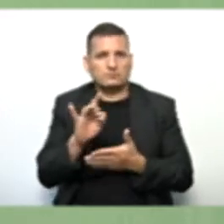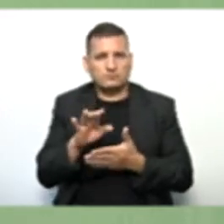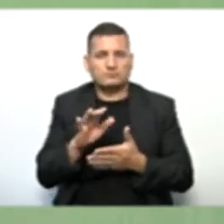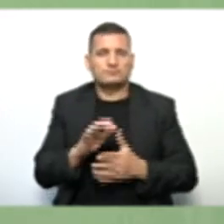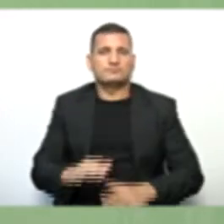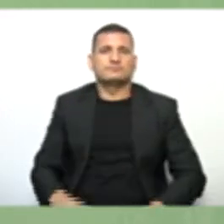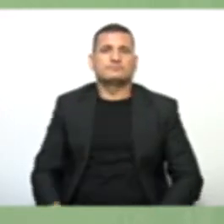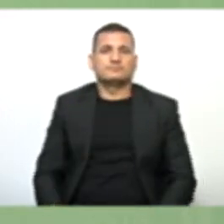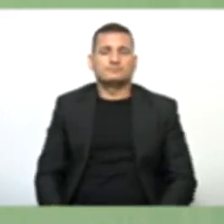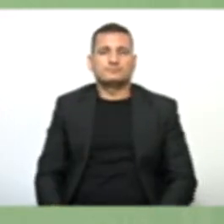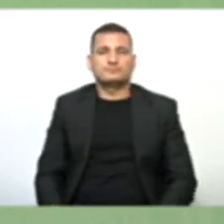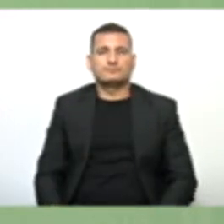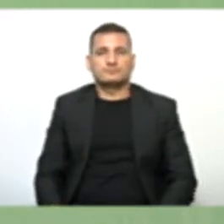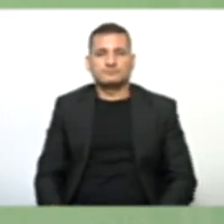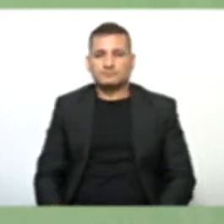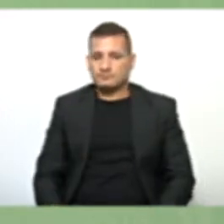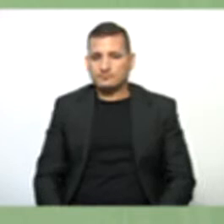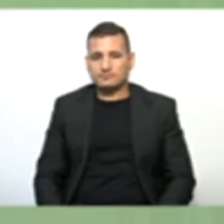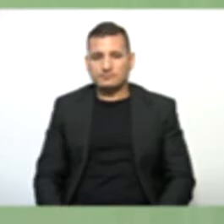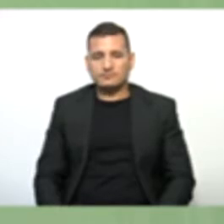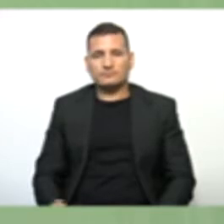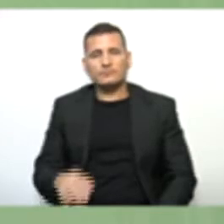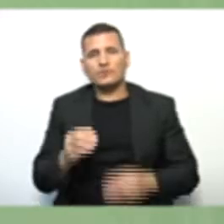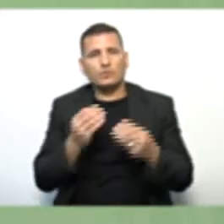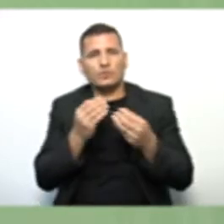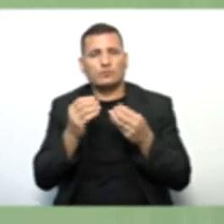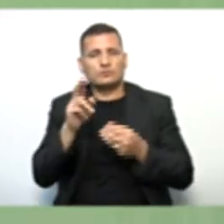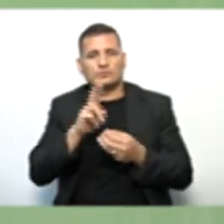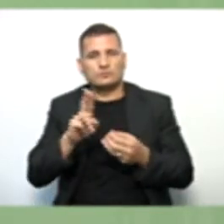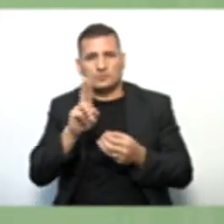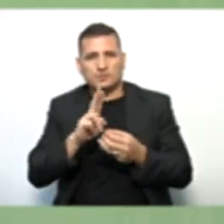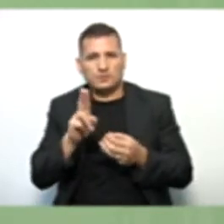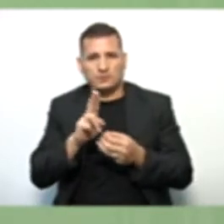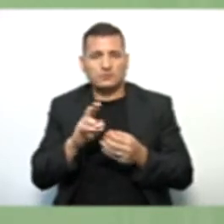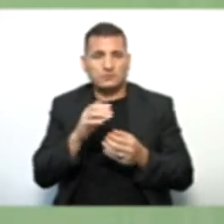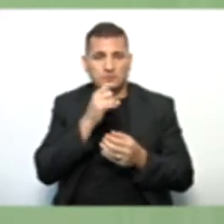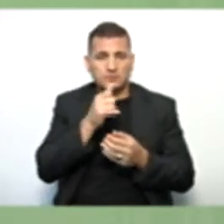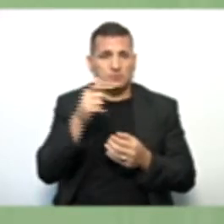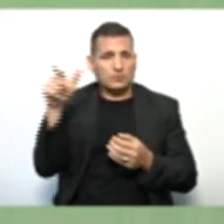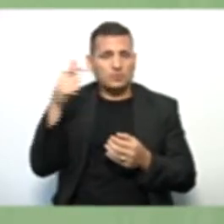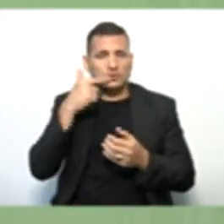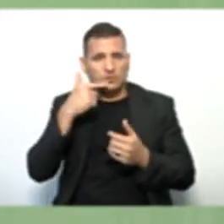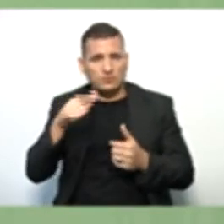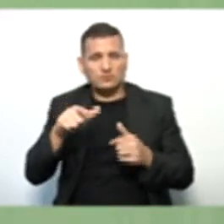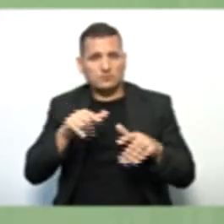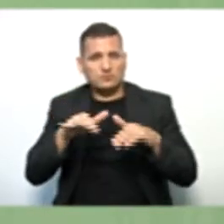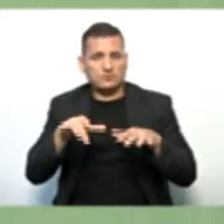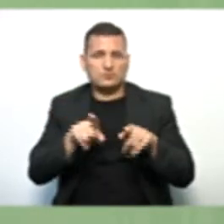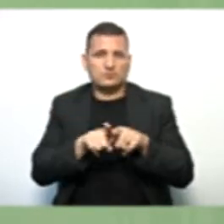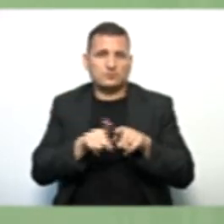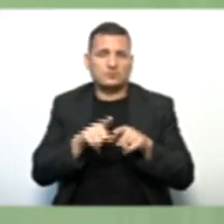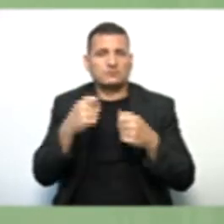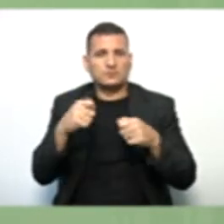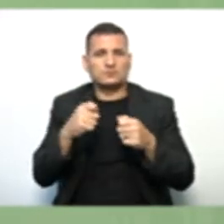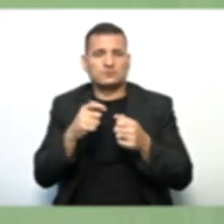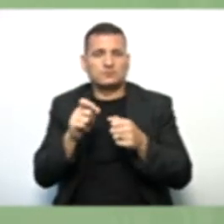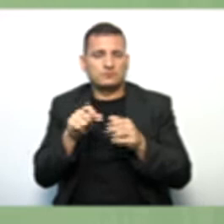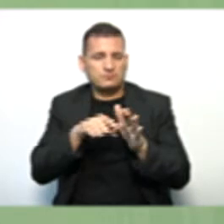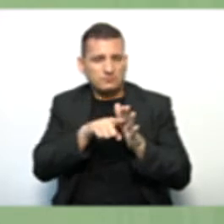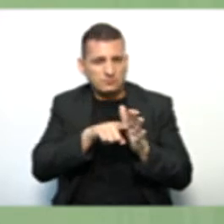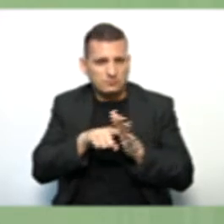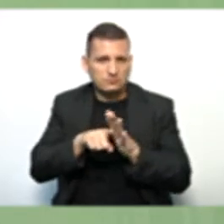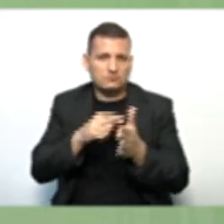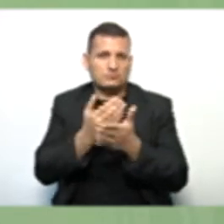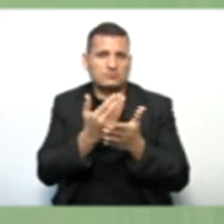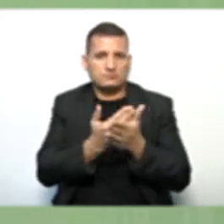você usa, né? Com certeza. Como você vai usar. Isso quando você vai para outra linguagem de programação também é a mesma coisa. Você tem que fazer esse estudo também, não tem boca. Isso.